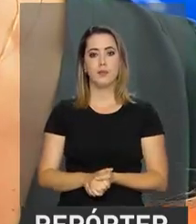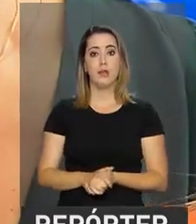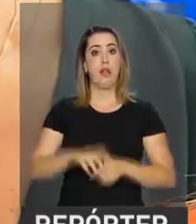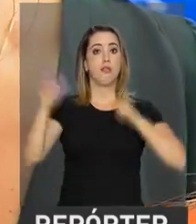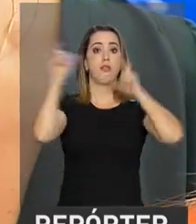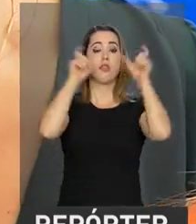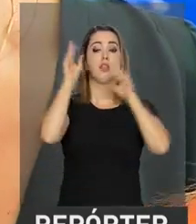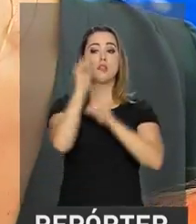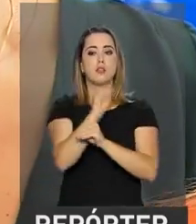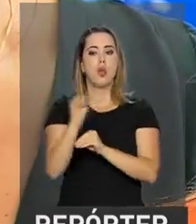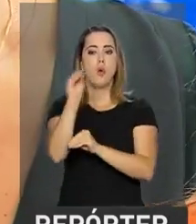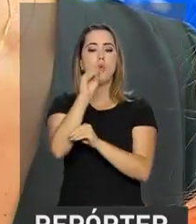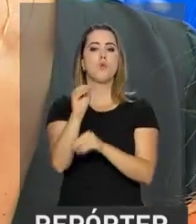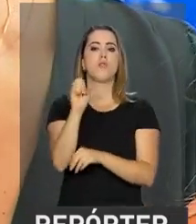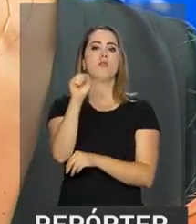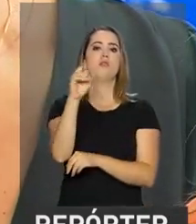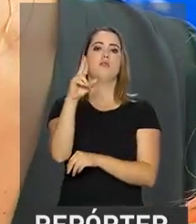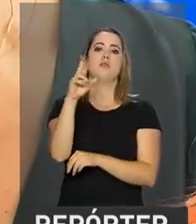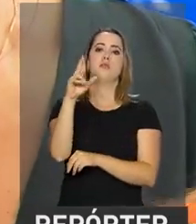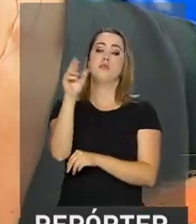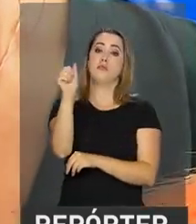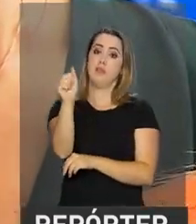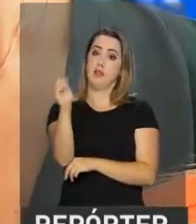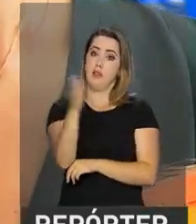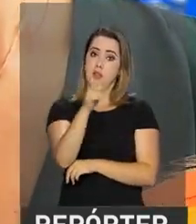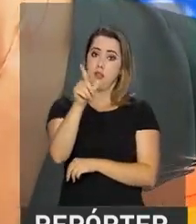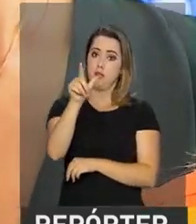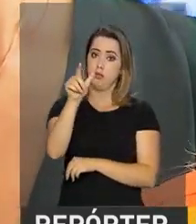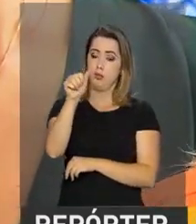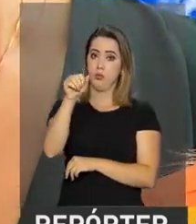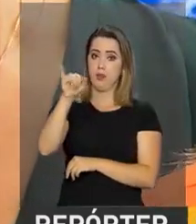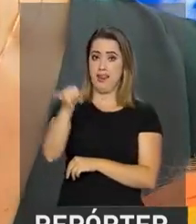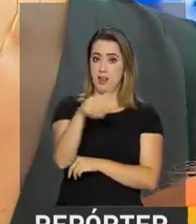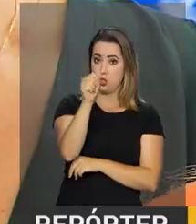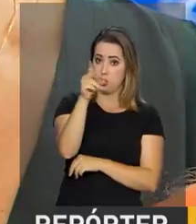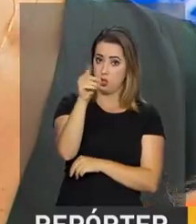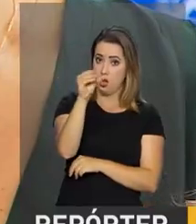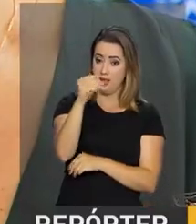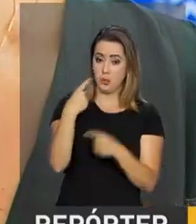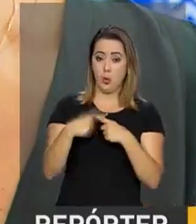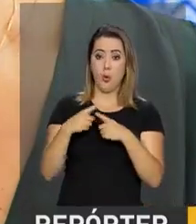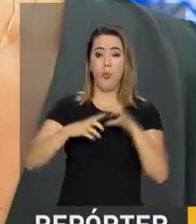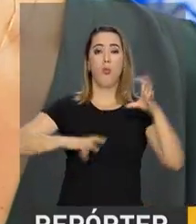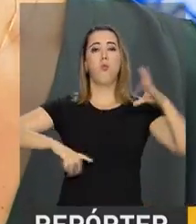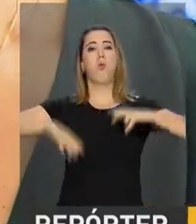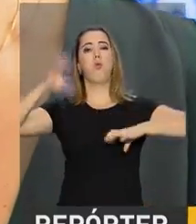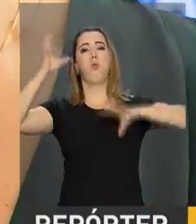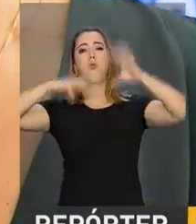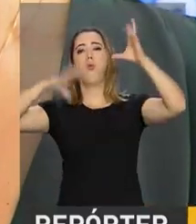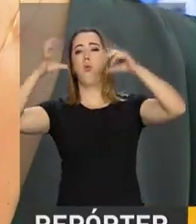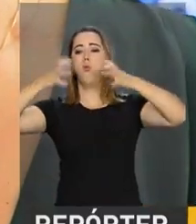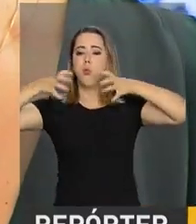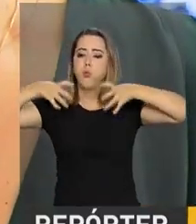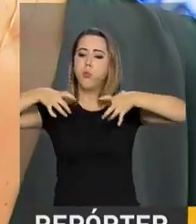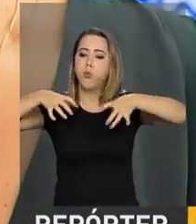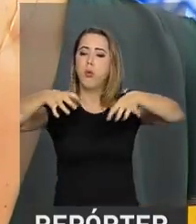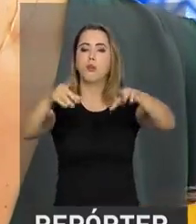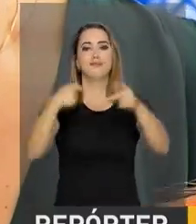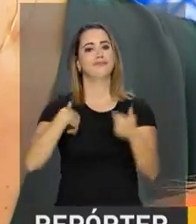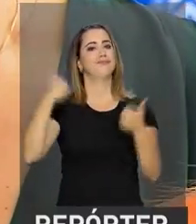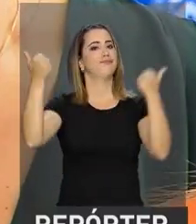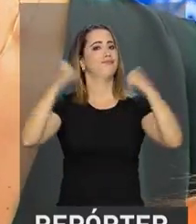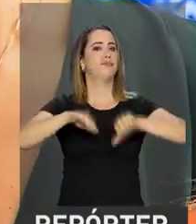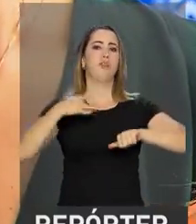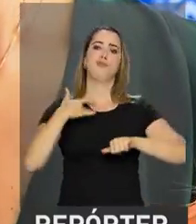cuidado especial com a Serra do Lajeado, até porque nós sabemos que toda essa fumaça que avança para cima da cidade de Palmas traz um prejuízo